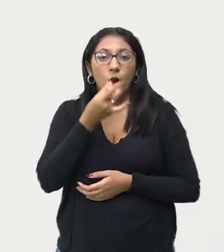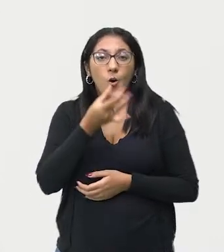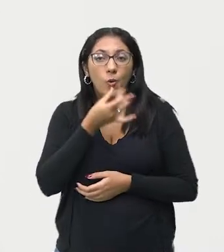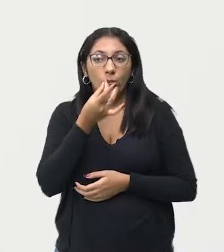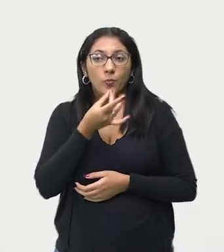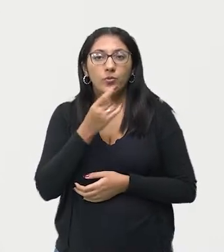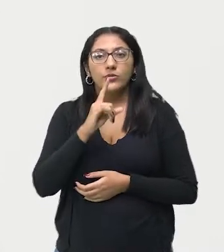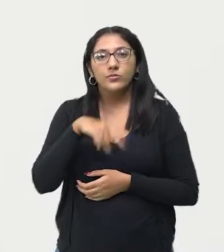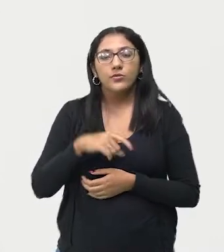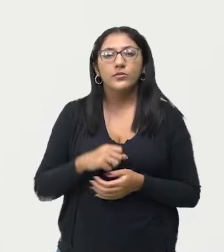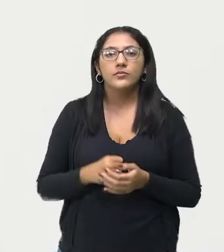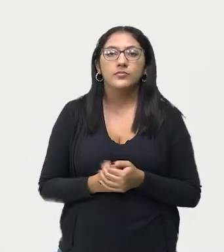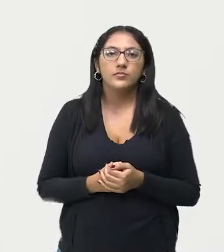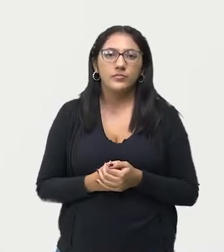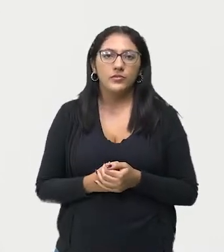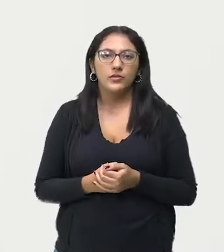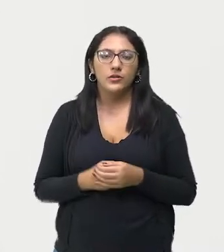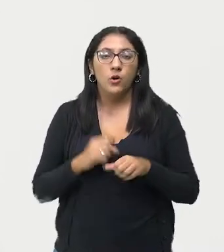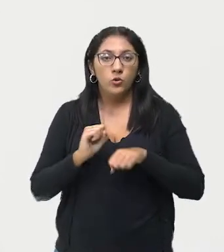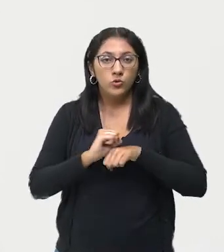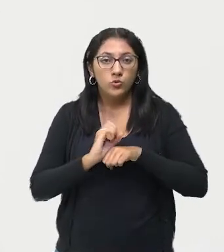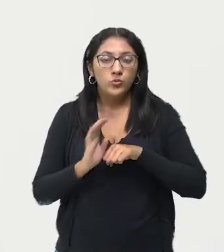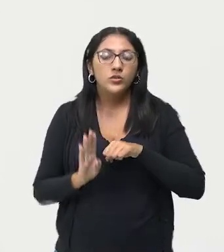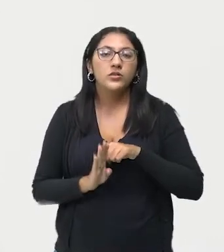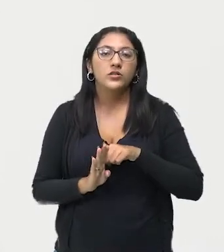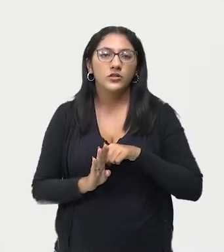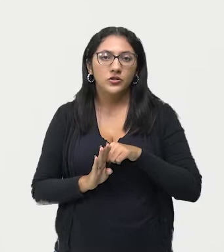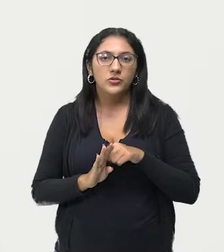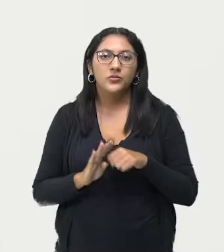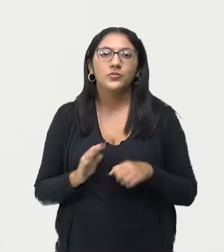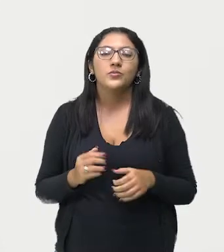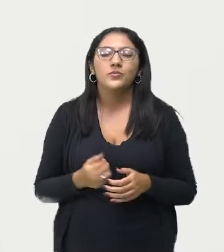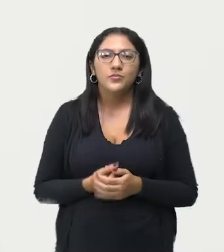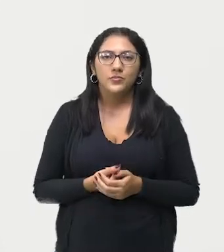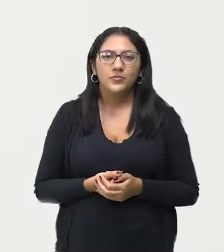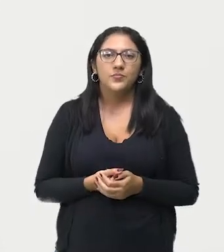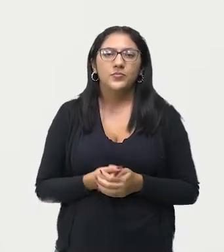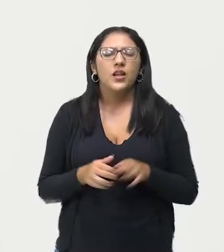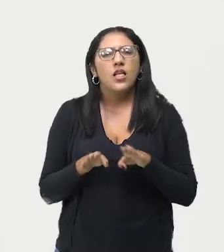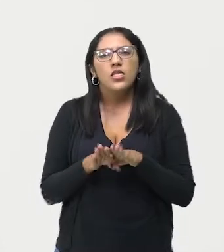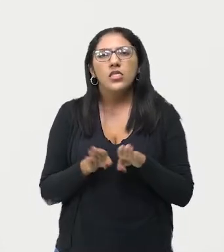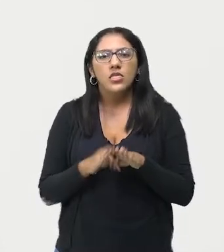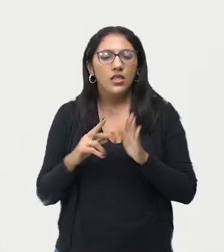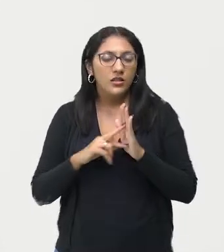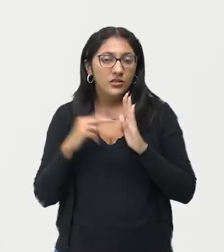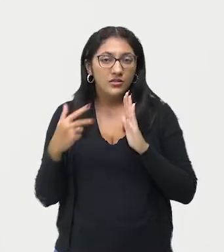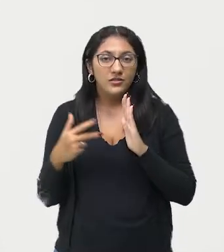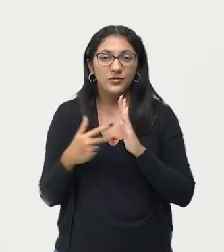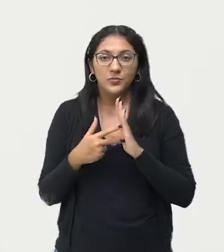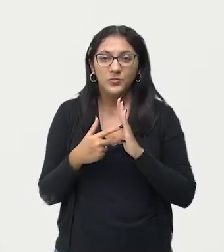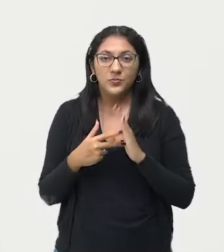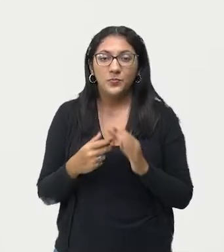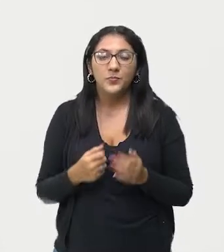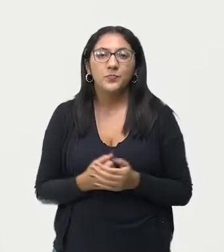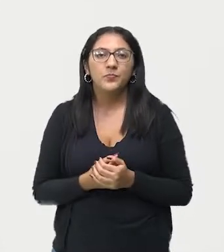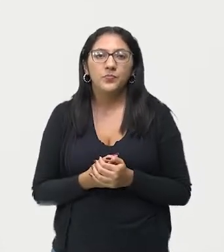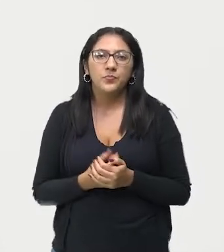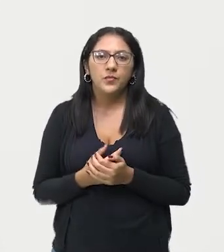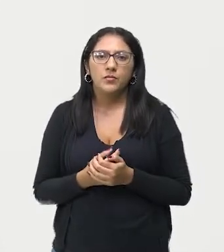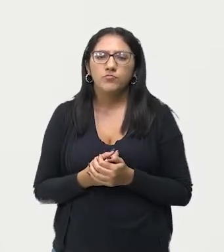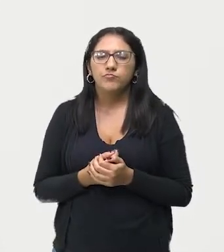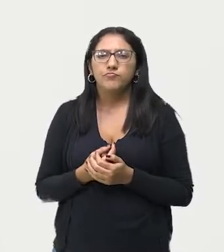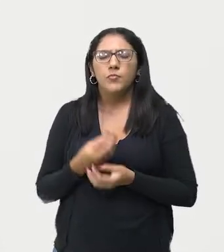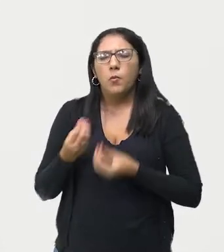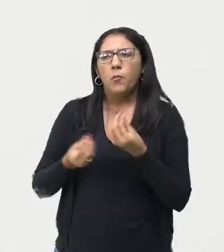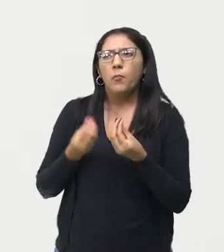ser um substantivo feminino e significa o quê? O modo de